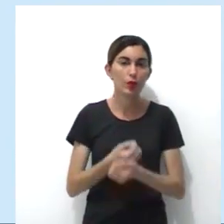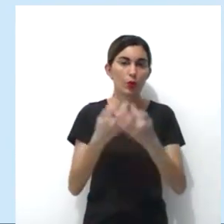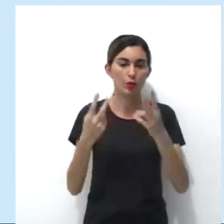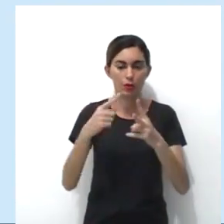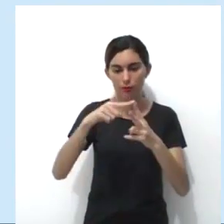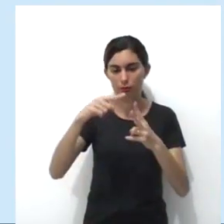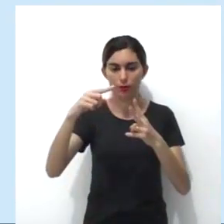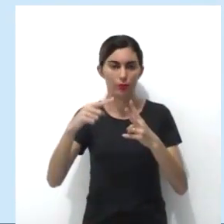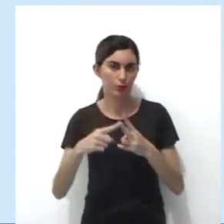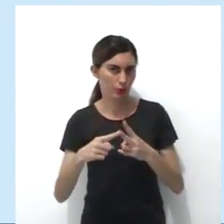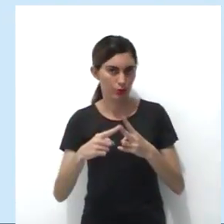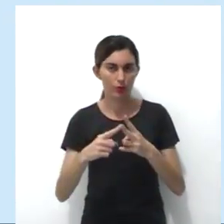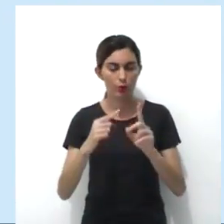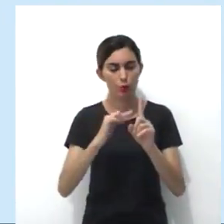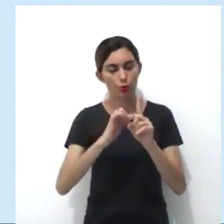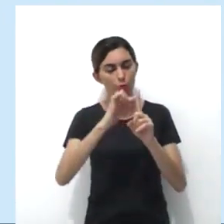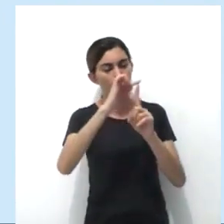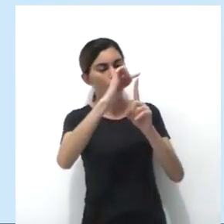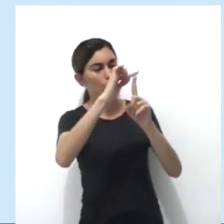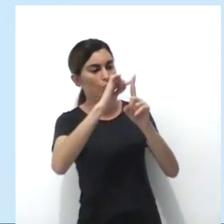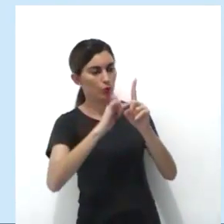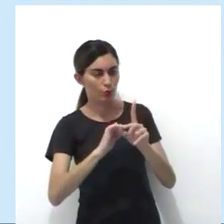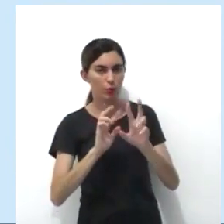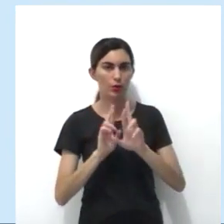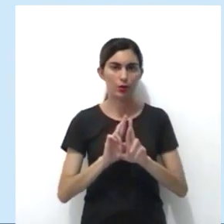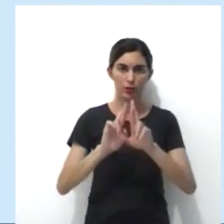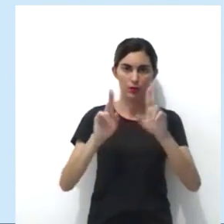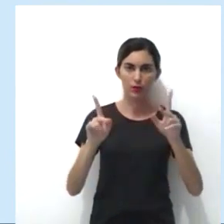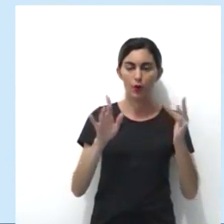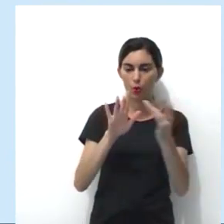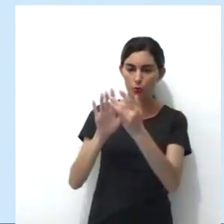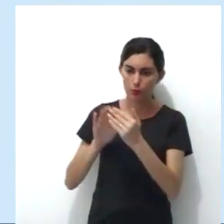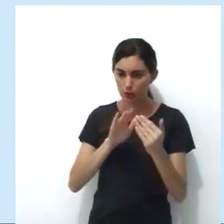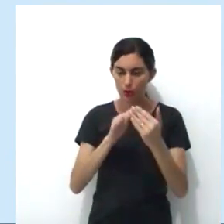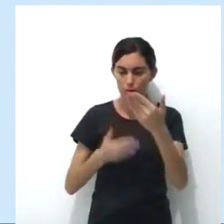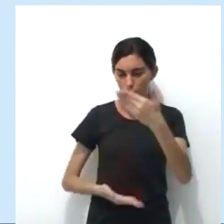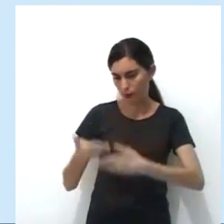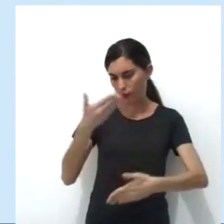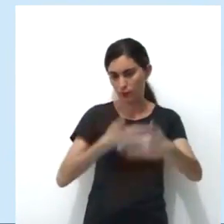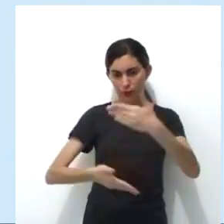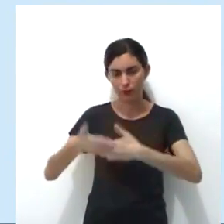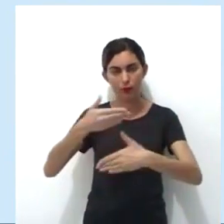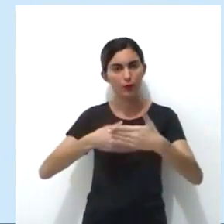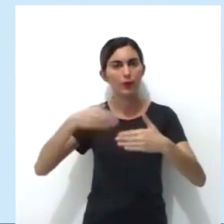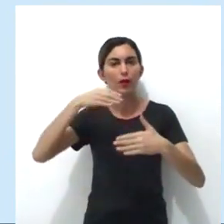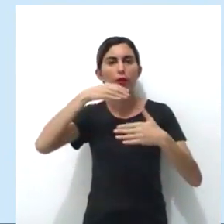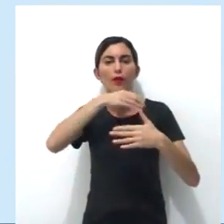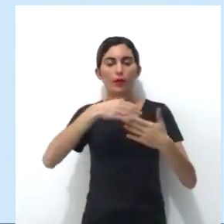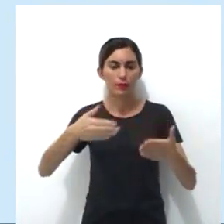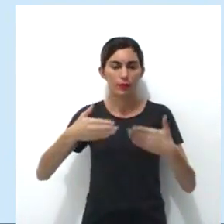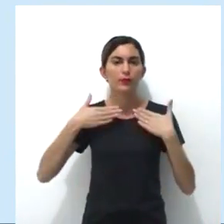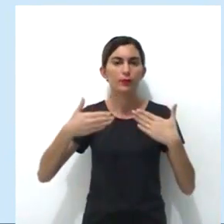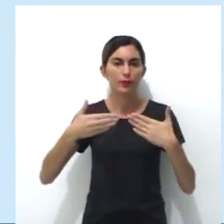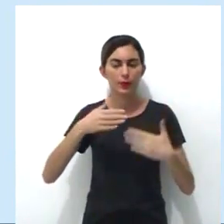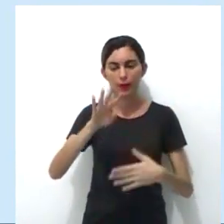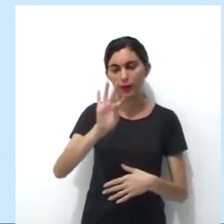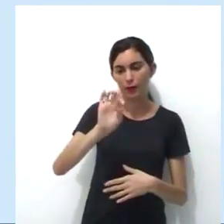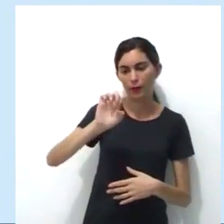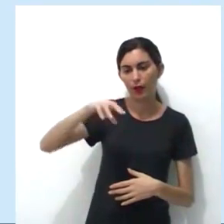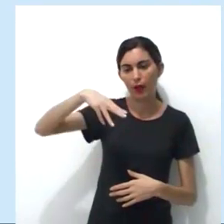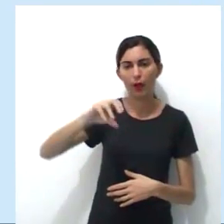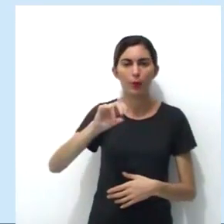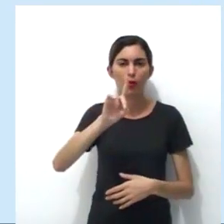gente, então vamos relembrar também agora o conceito de equilíbrio térmico. O equilíbrio térmico